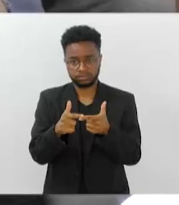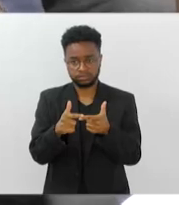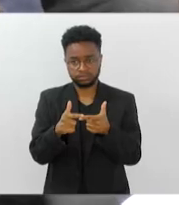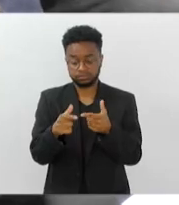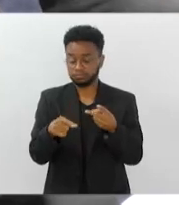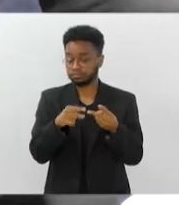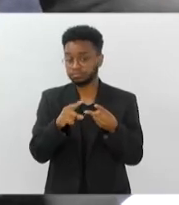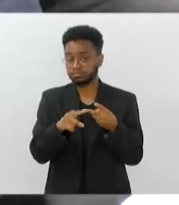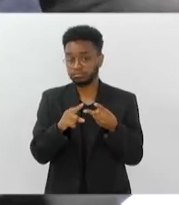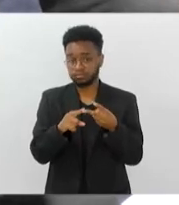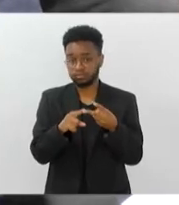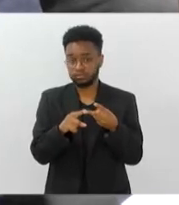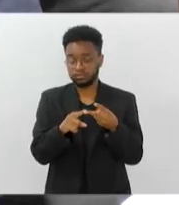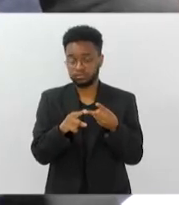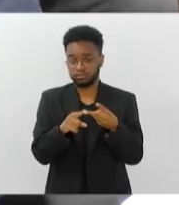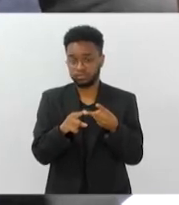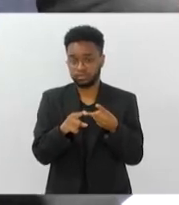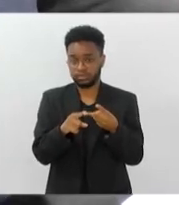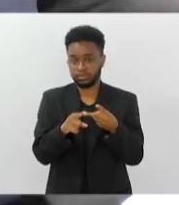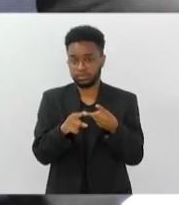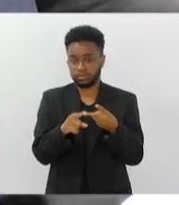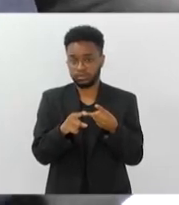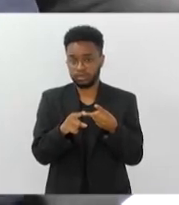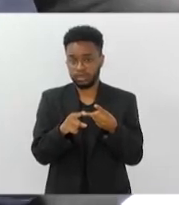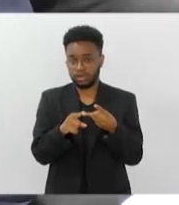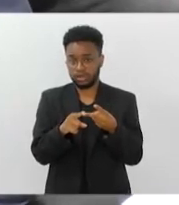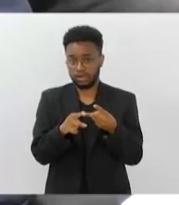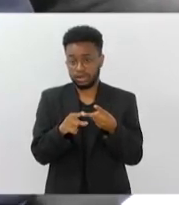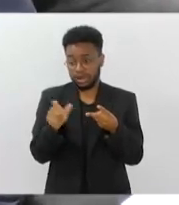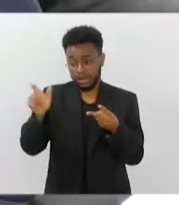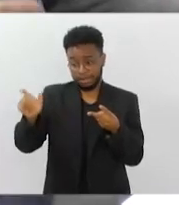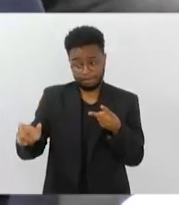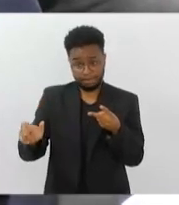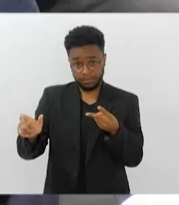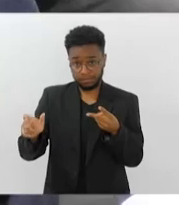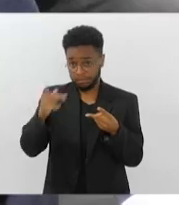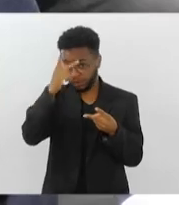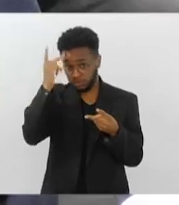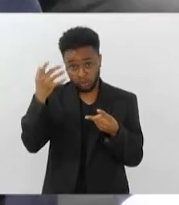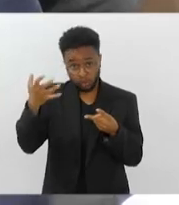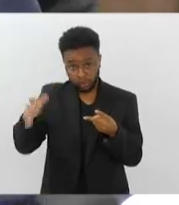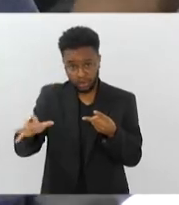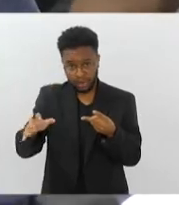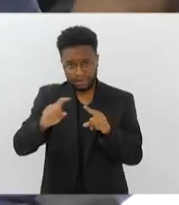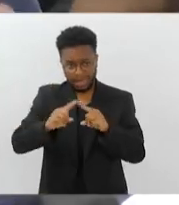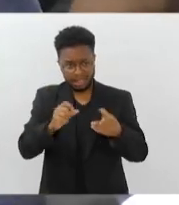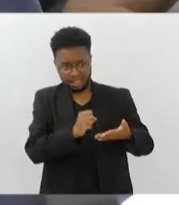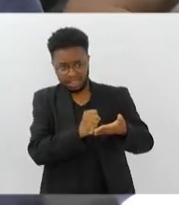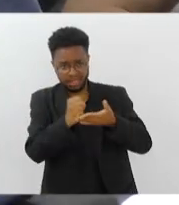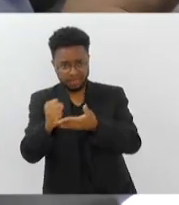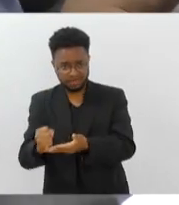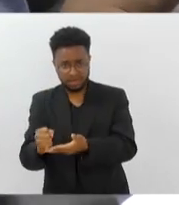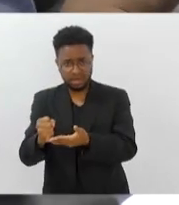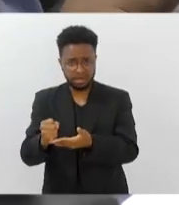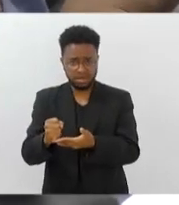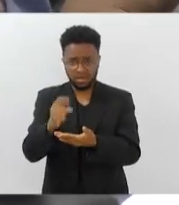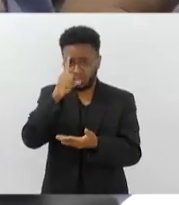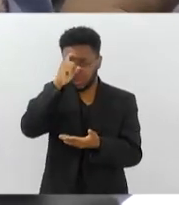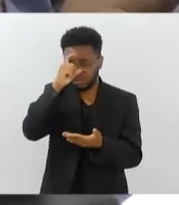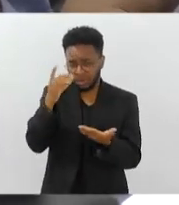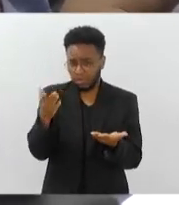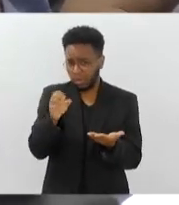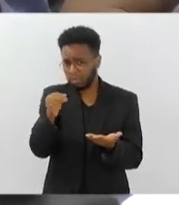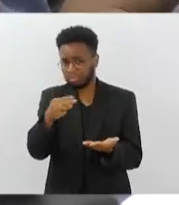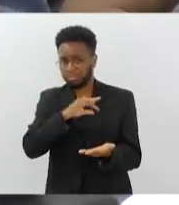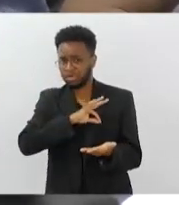Depois, ele vai, contra a vontade do passageiro, encaminhar a uma autoridade sanitária ou policial? Eu